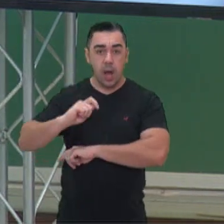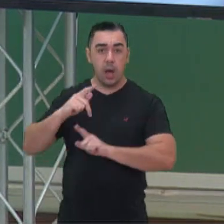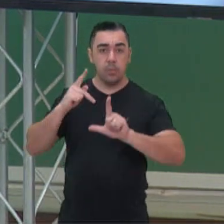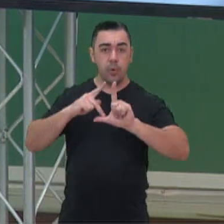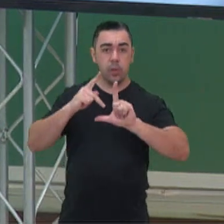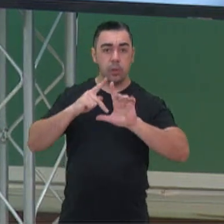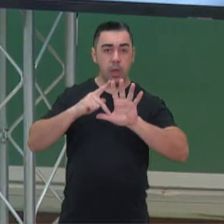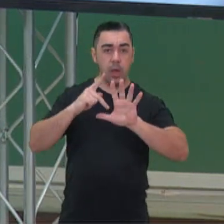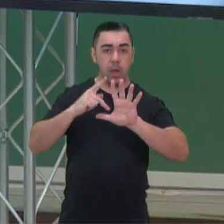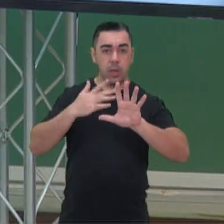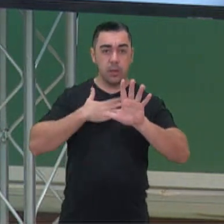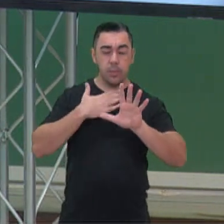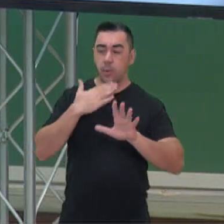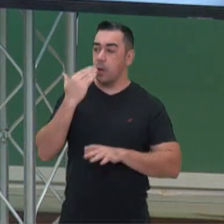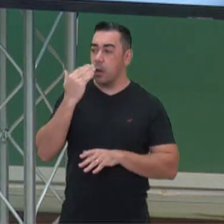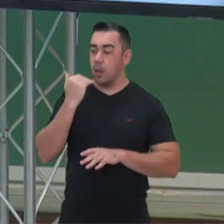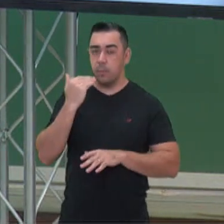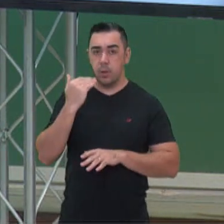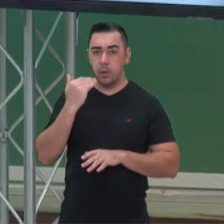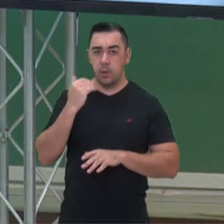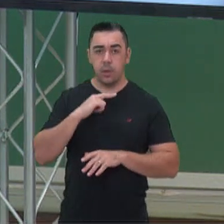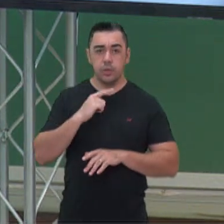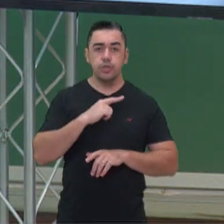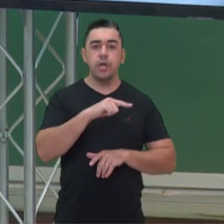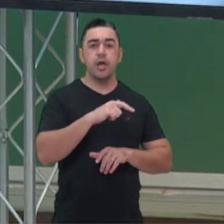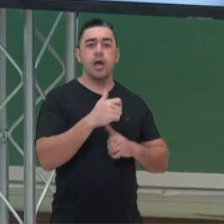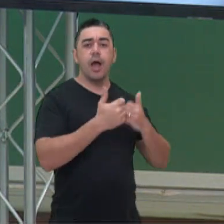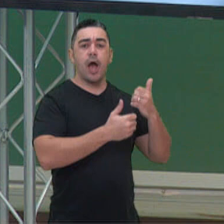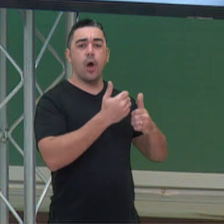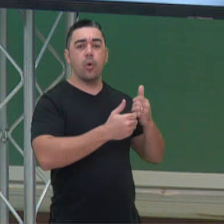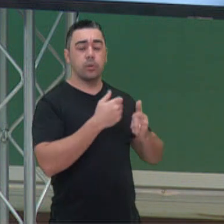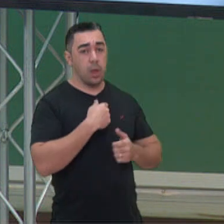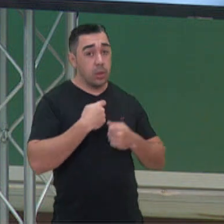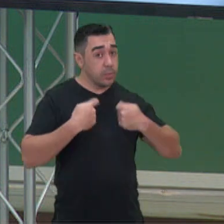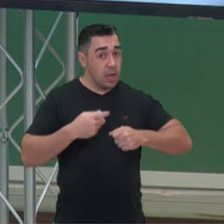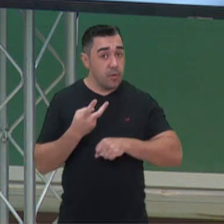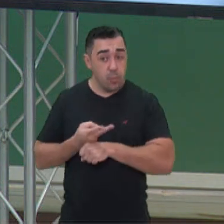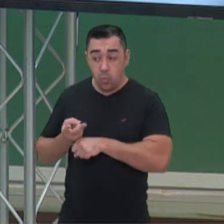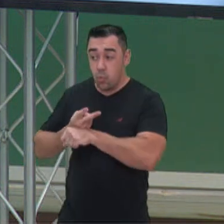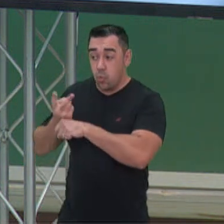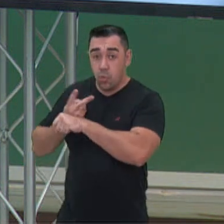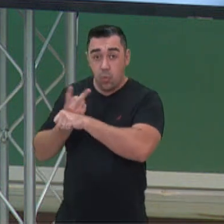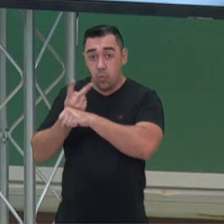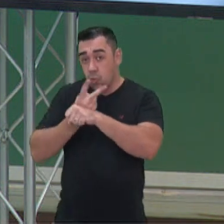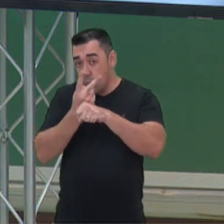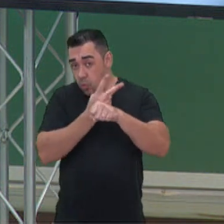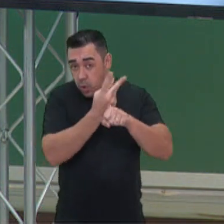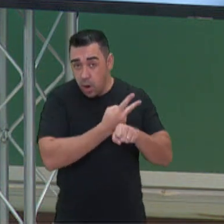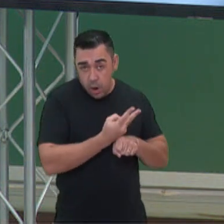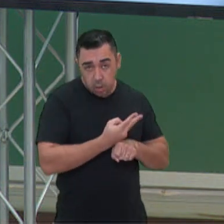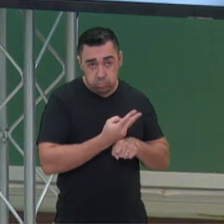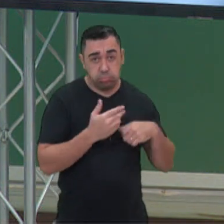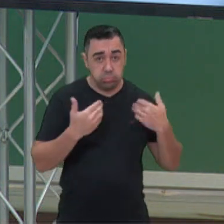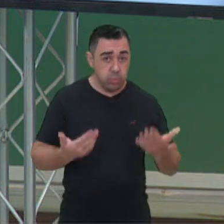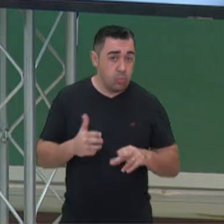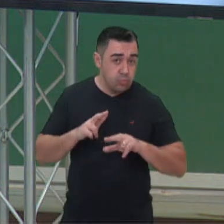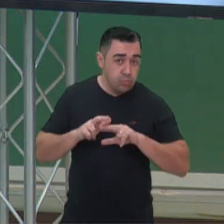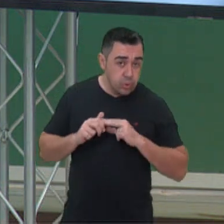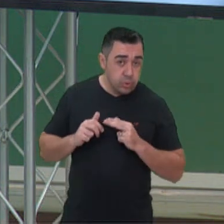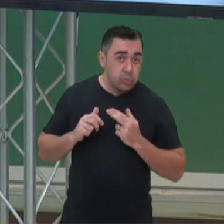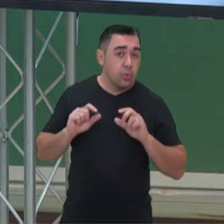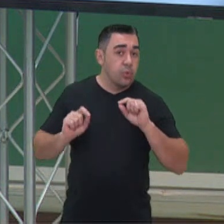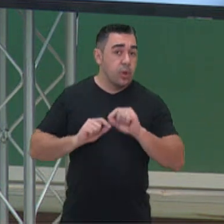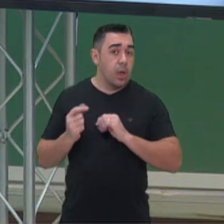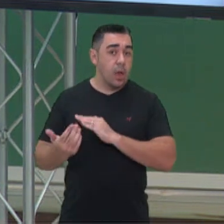eu me manter. Não tinha uma plantação de arroz, você tinha que sair atrás dessa comida. Então, um dos fatores que ajudou